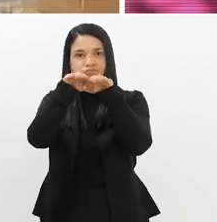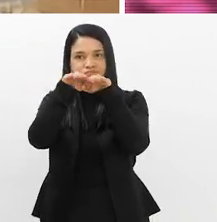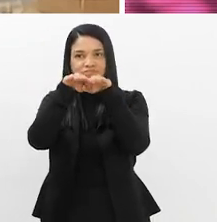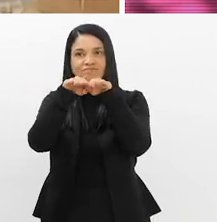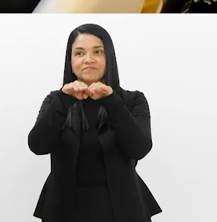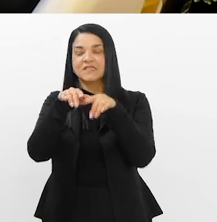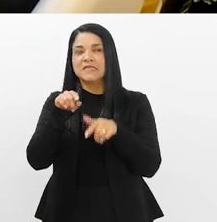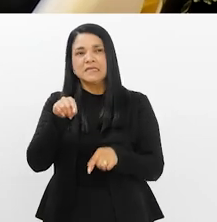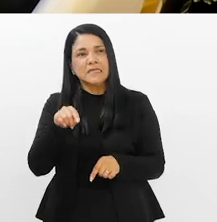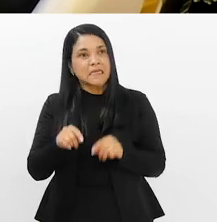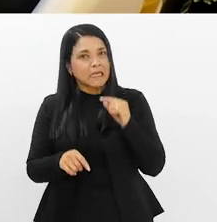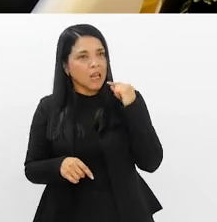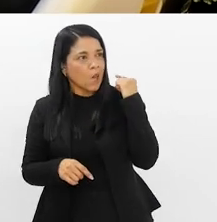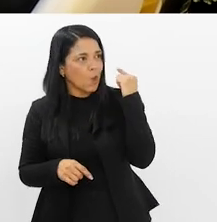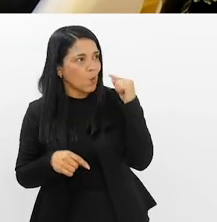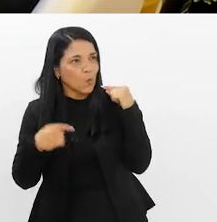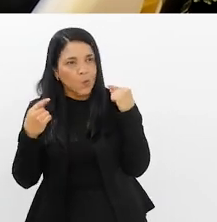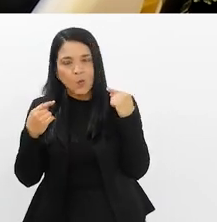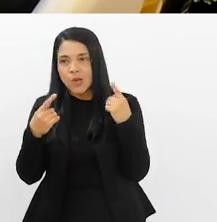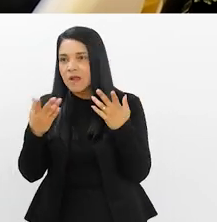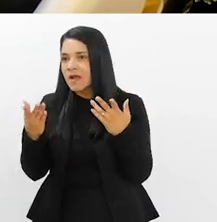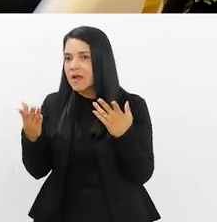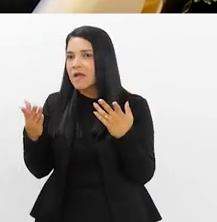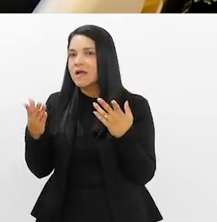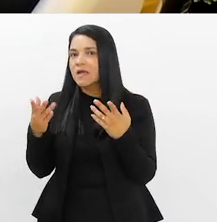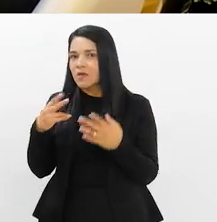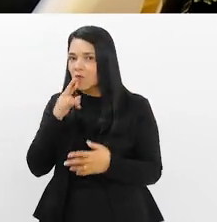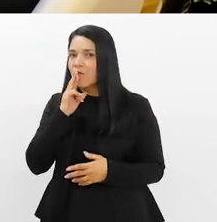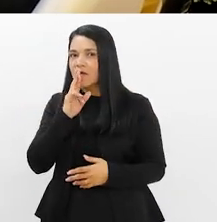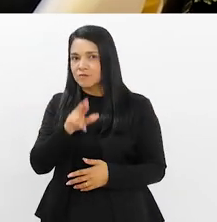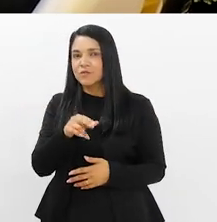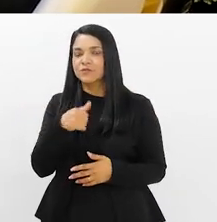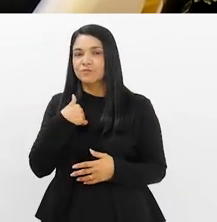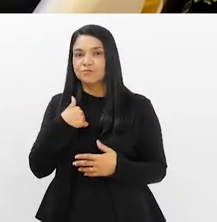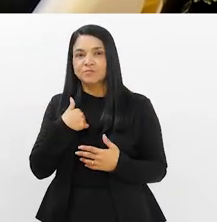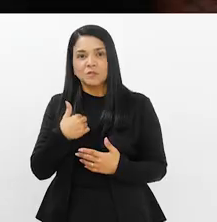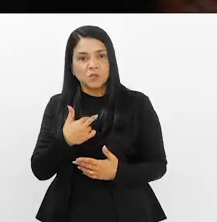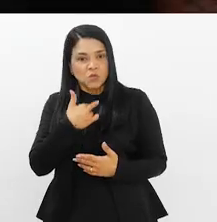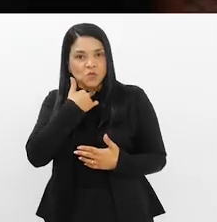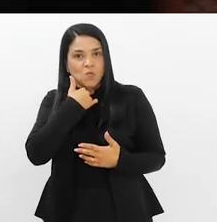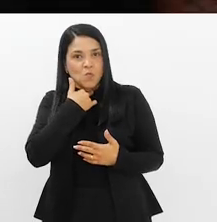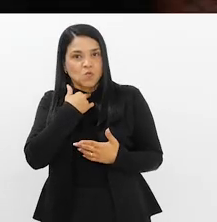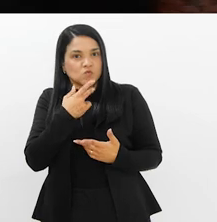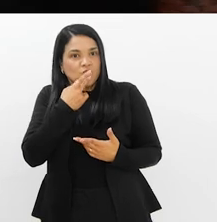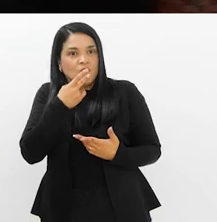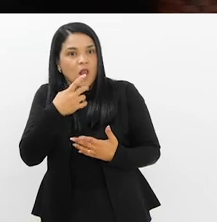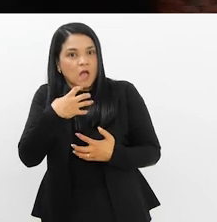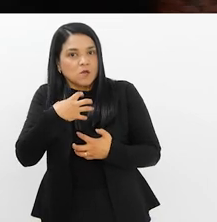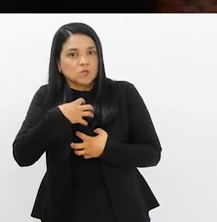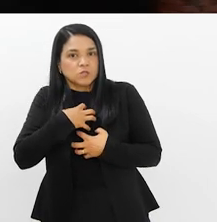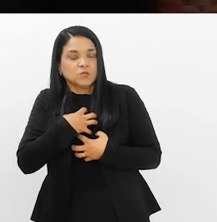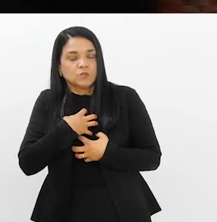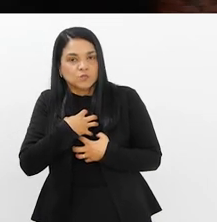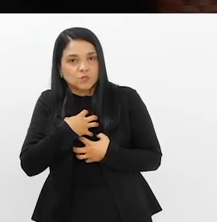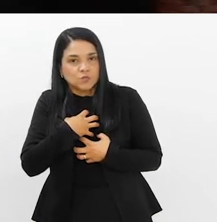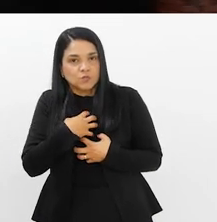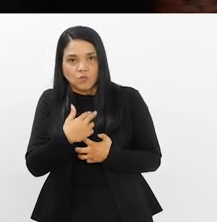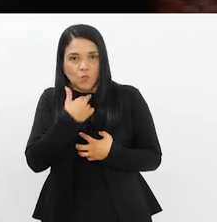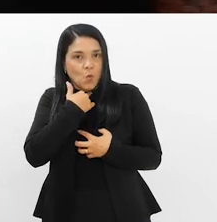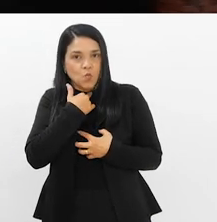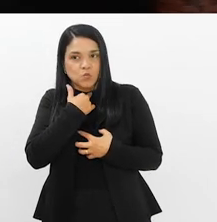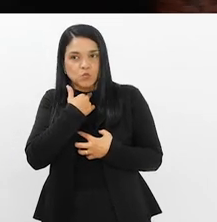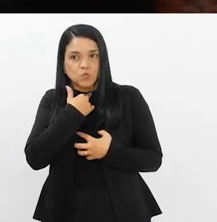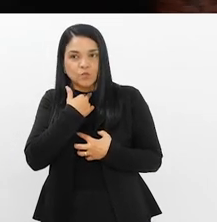Gente, que loucura! Eu até me arrisco a dizer que loucura por não podermos falar o que